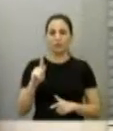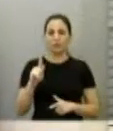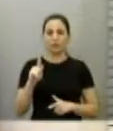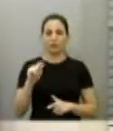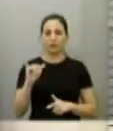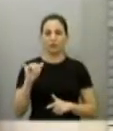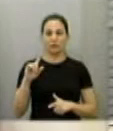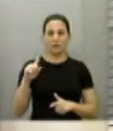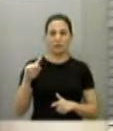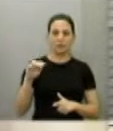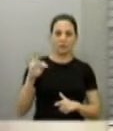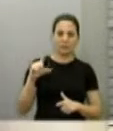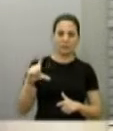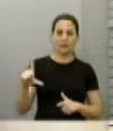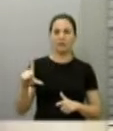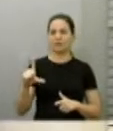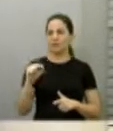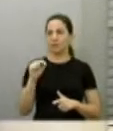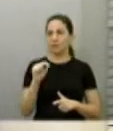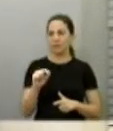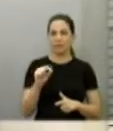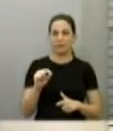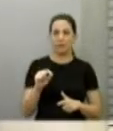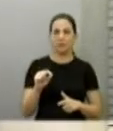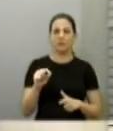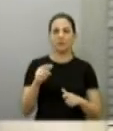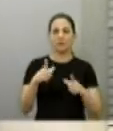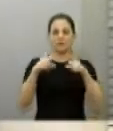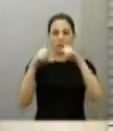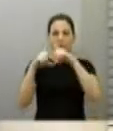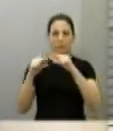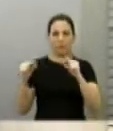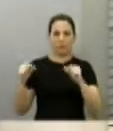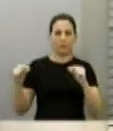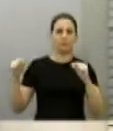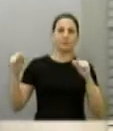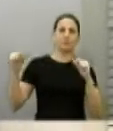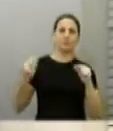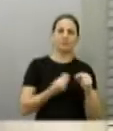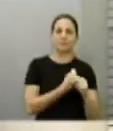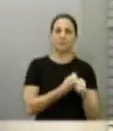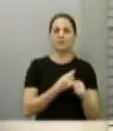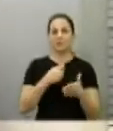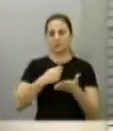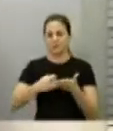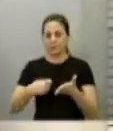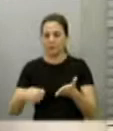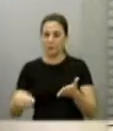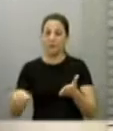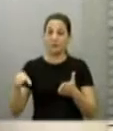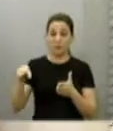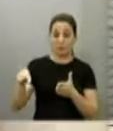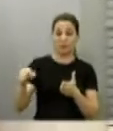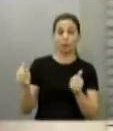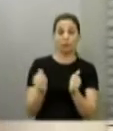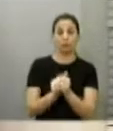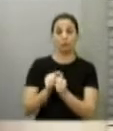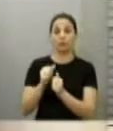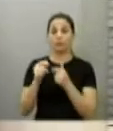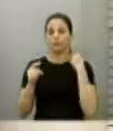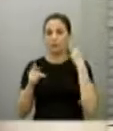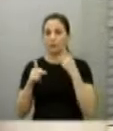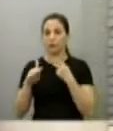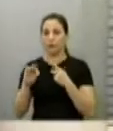do presidente Boi, do qual eu tive a oportunidade de, em Brasília, participar com o Boi da assinatura na Câmara dos Deputados, que